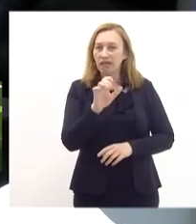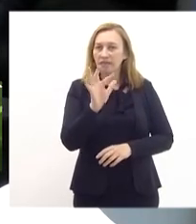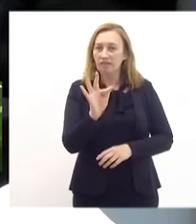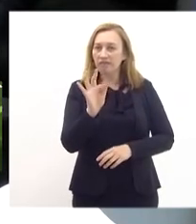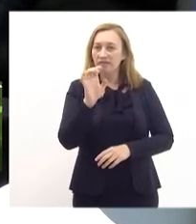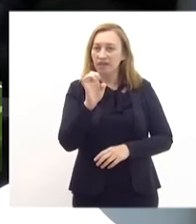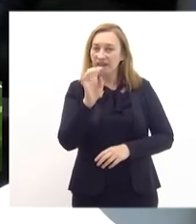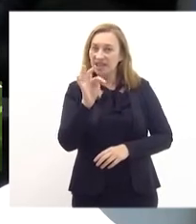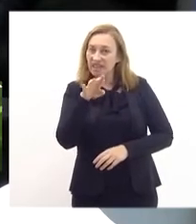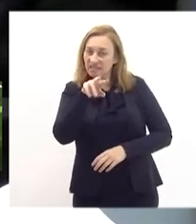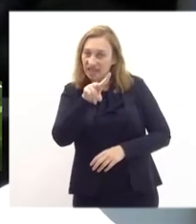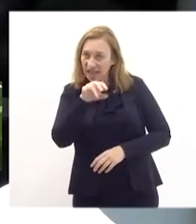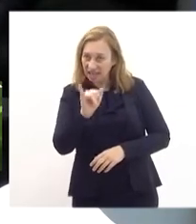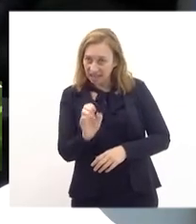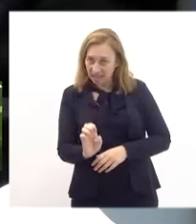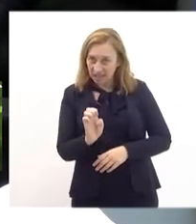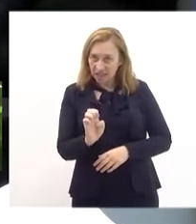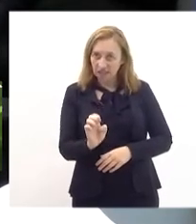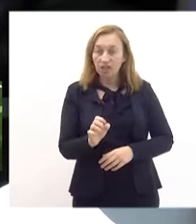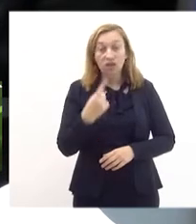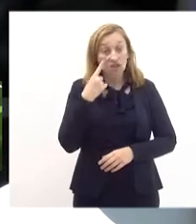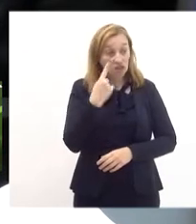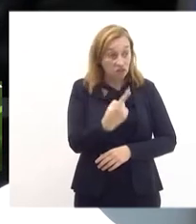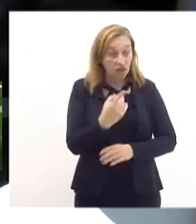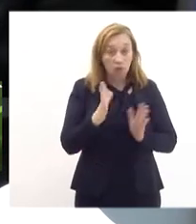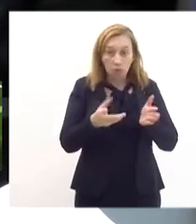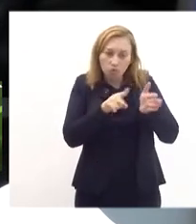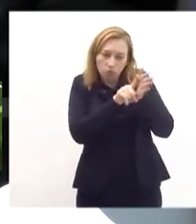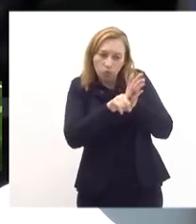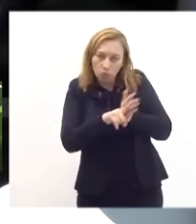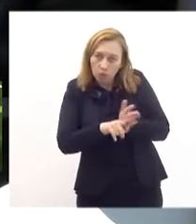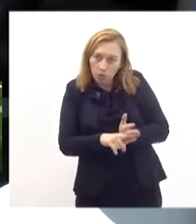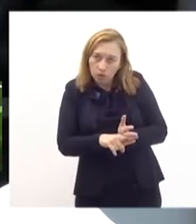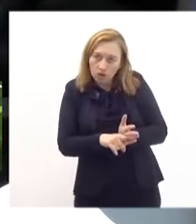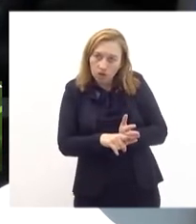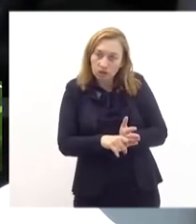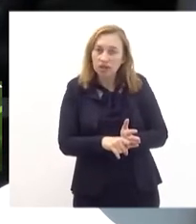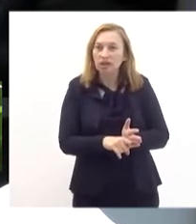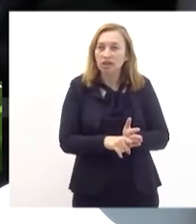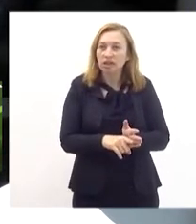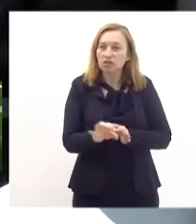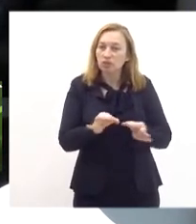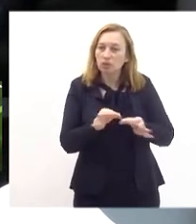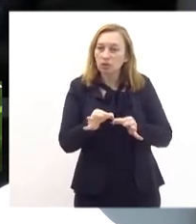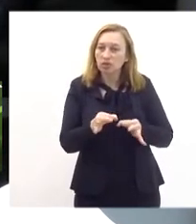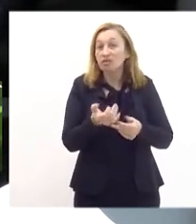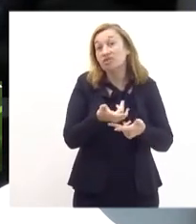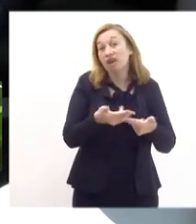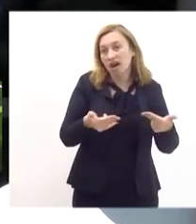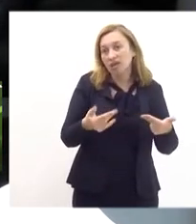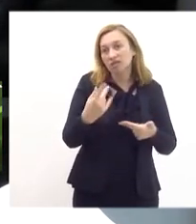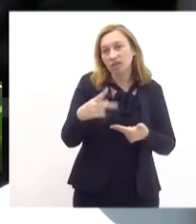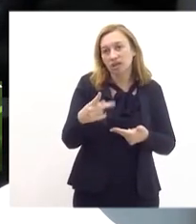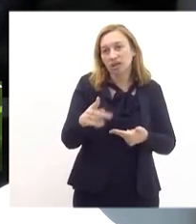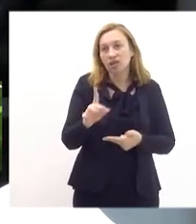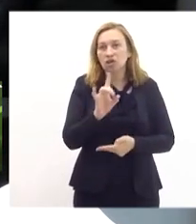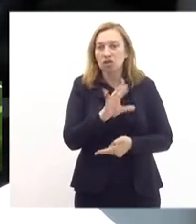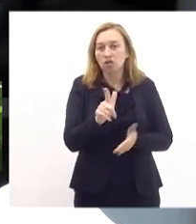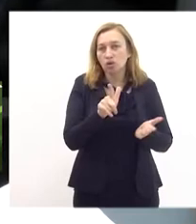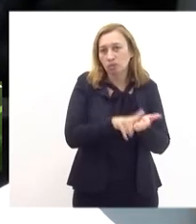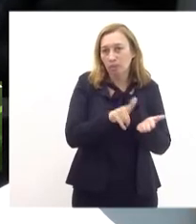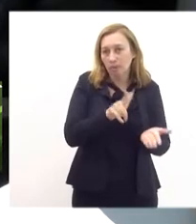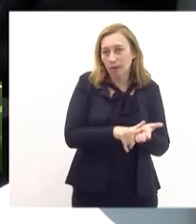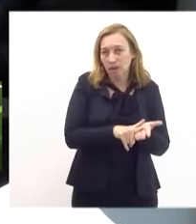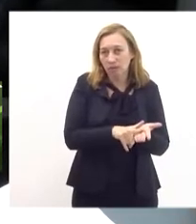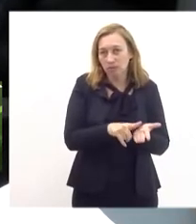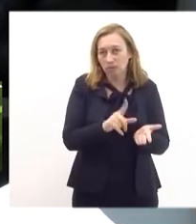porque o que a gente vê hoje em dia, quando a gente faz a análise dos programas de integridade, é que muitos deles constam só do papel.